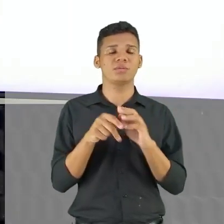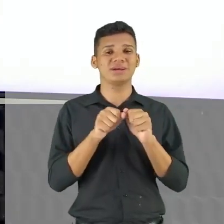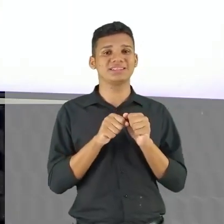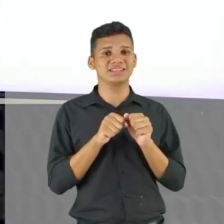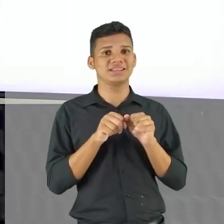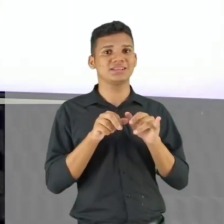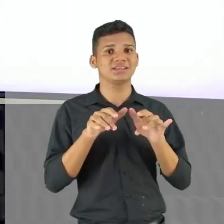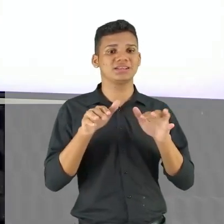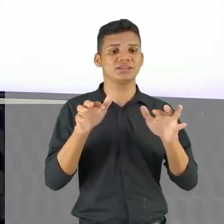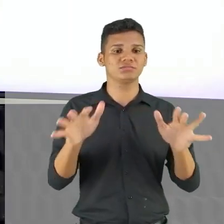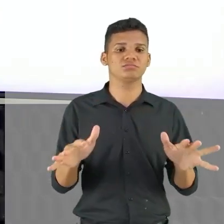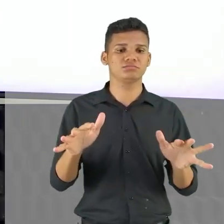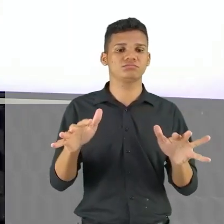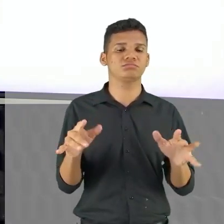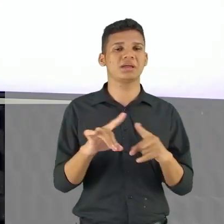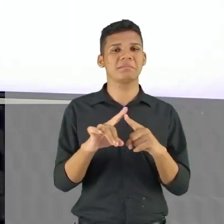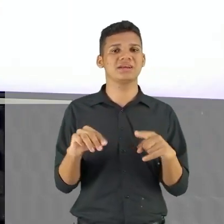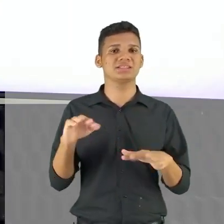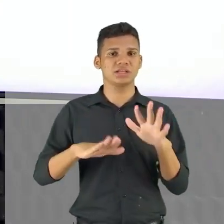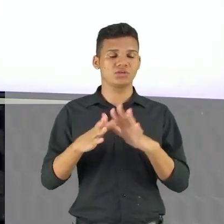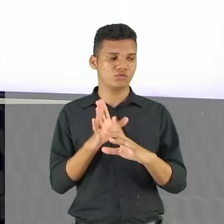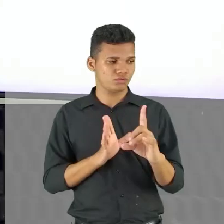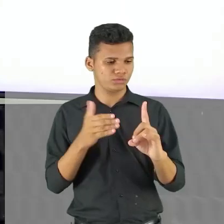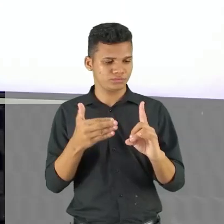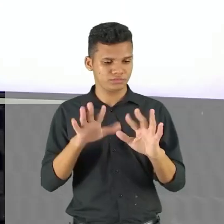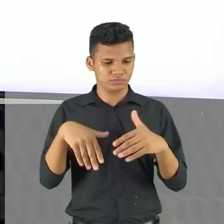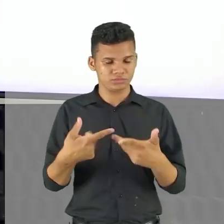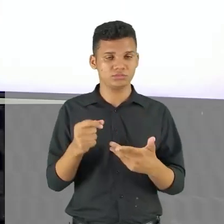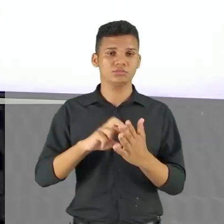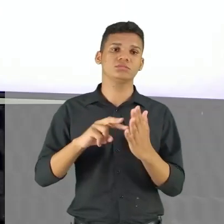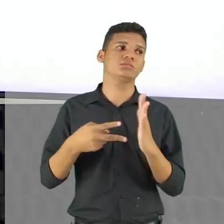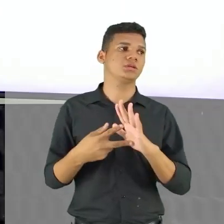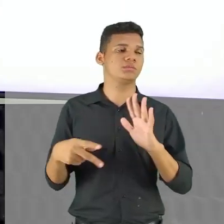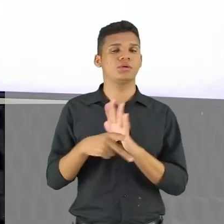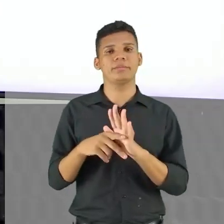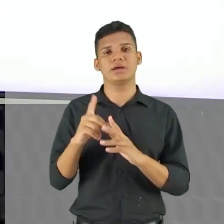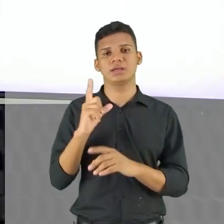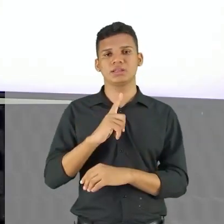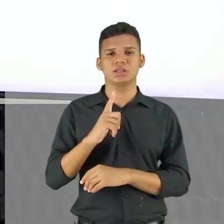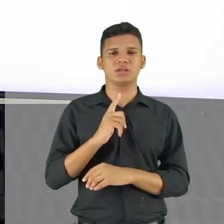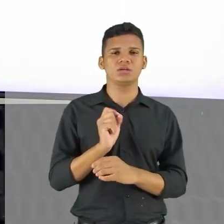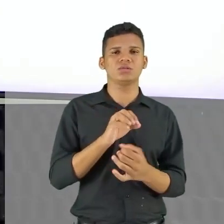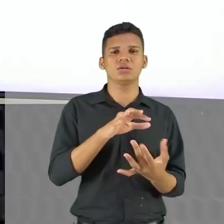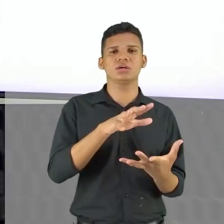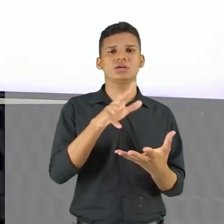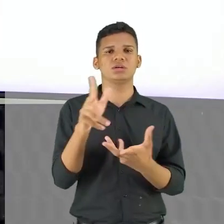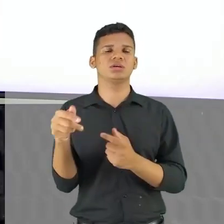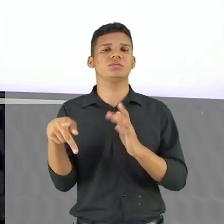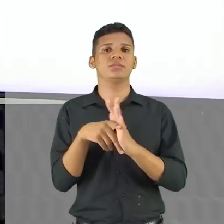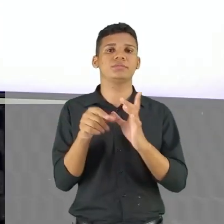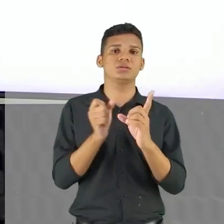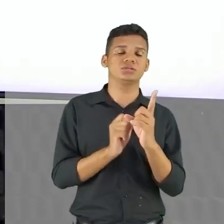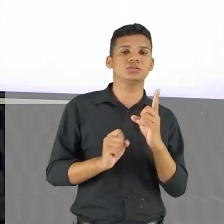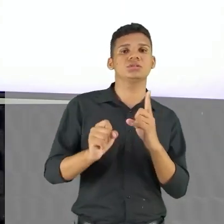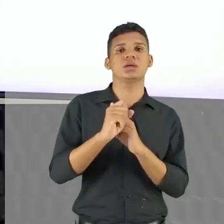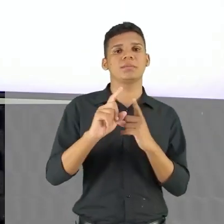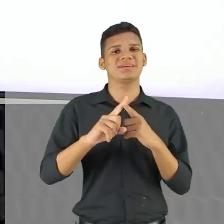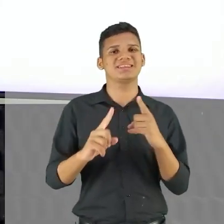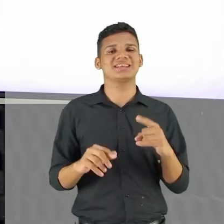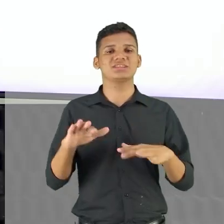terras de maneira mais equitativa, ou seja, fazer com que a terra cumpra o seu papel social, que nada tem a ver com aquela